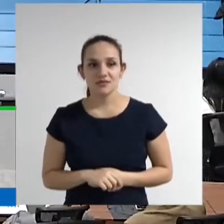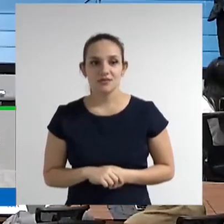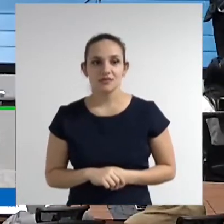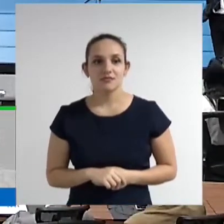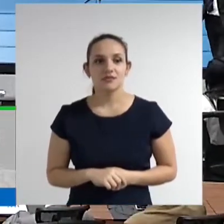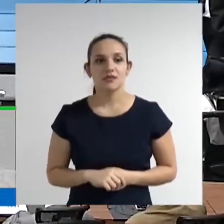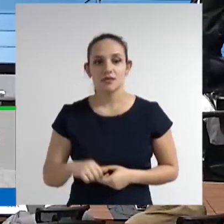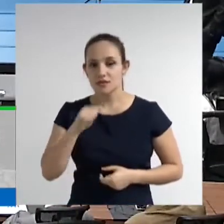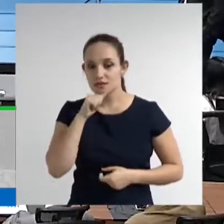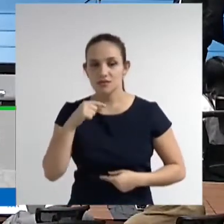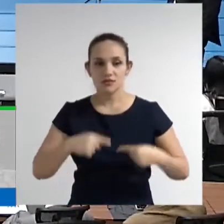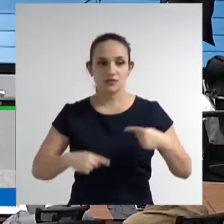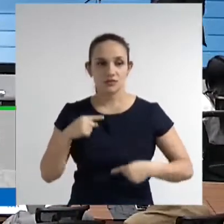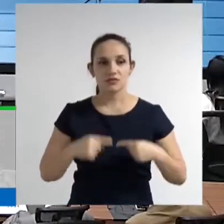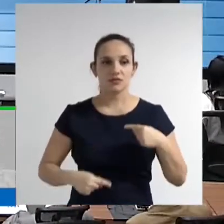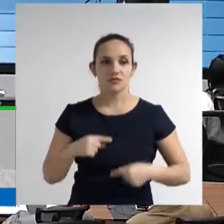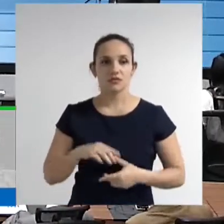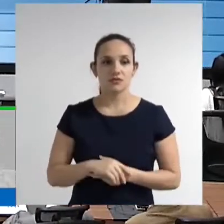Continua em discussão.